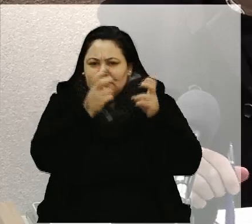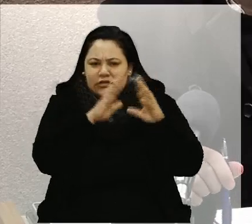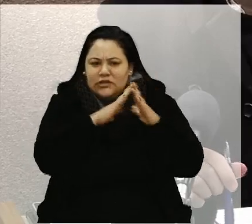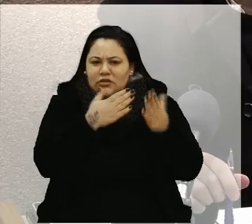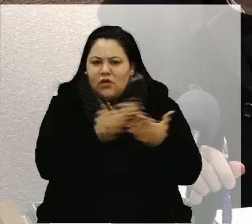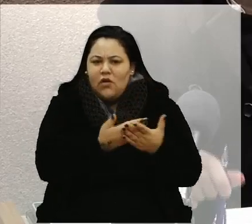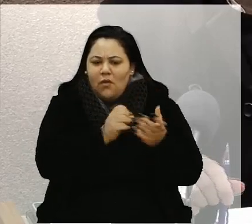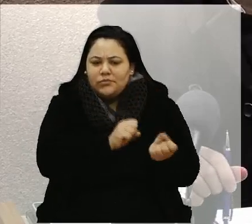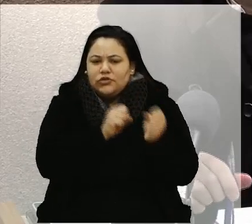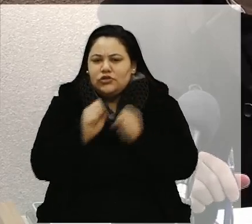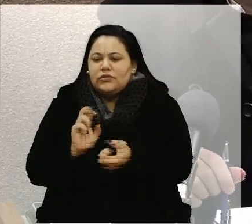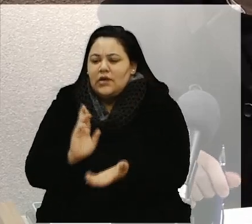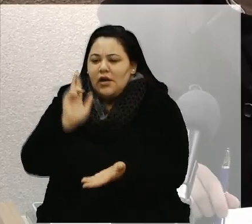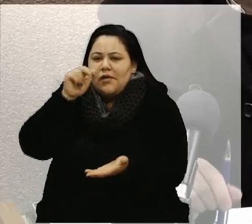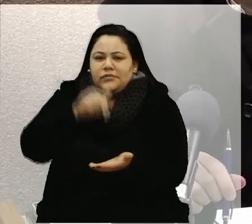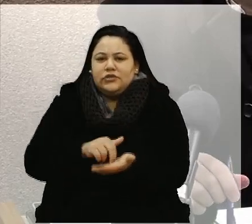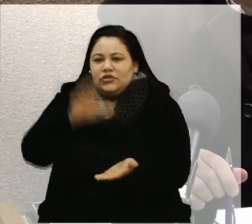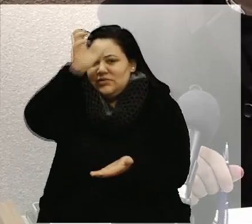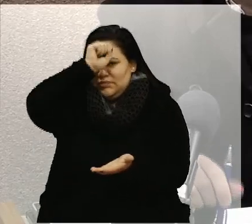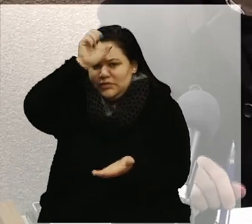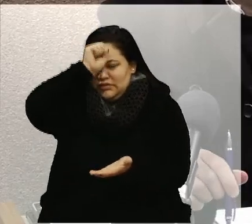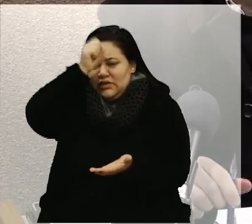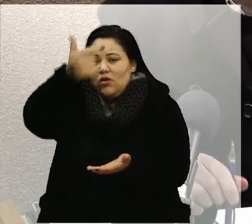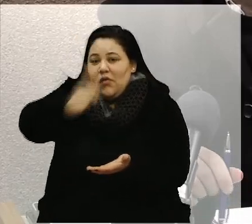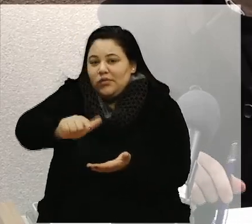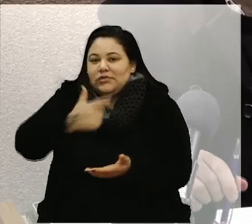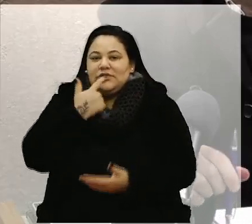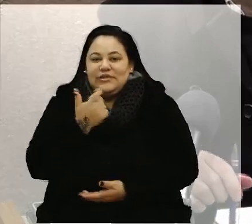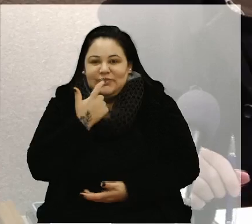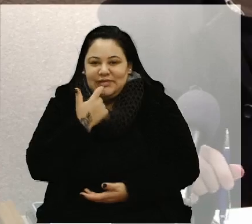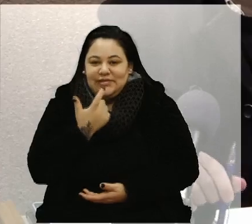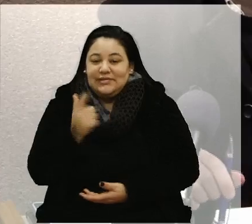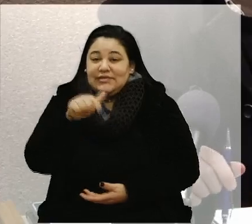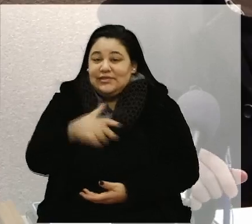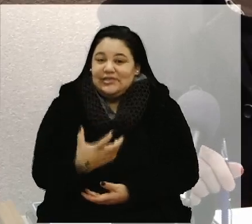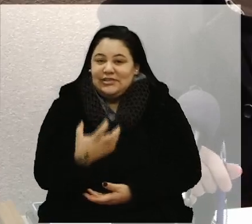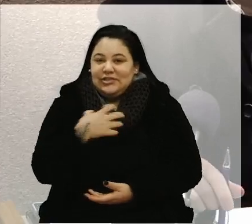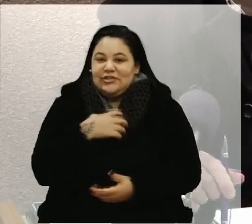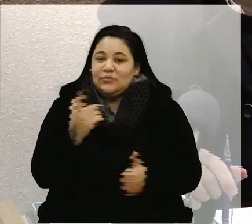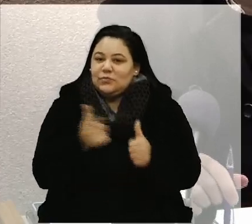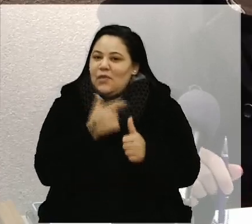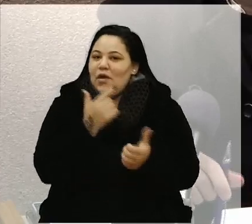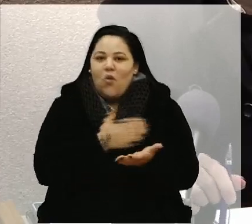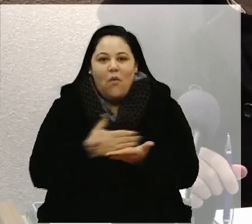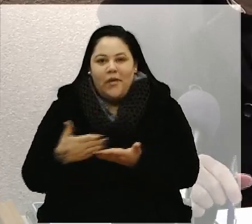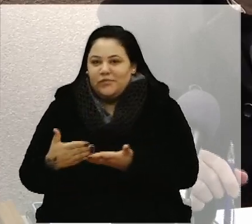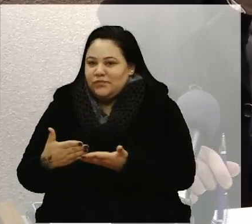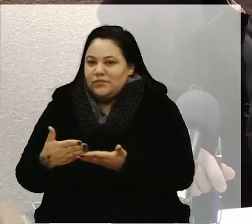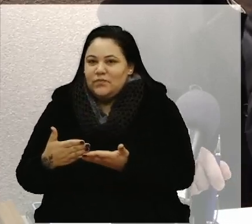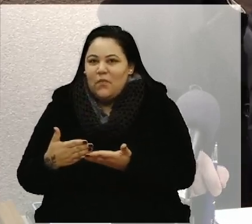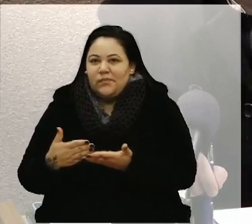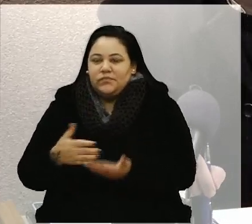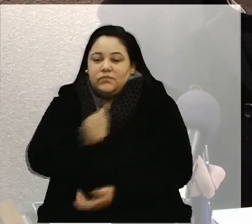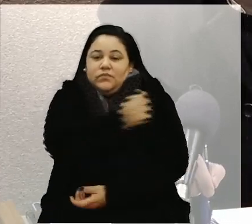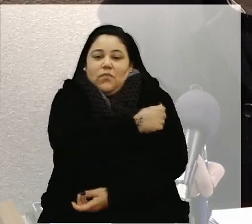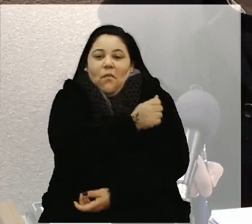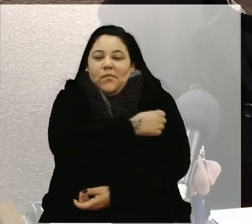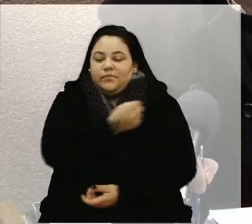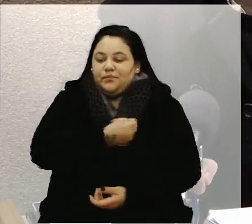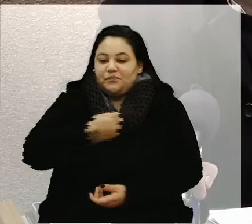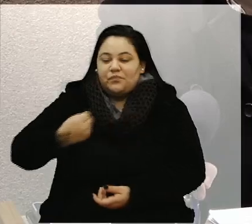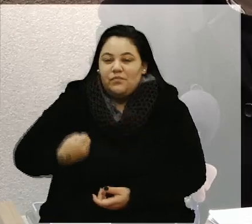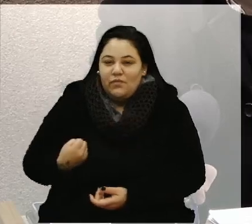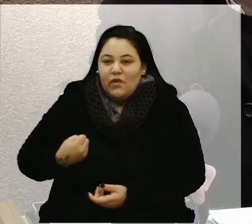poderiam realmente aprender a falar o idioma estrangeiro. Assim foram os primeiros passos. O número de alunos aumentou e